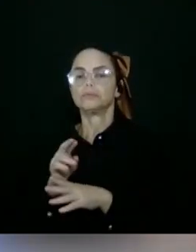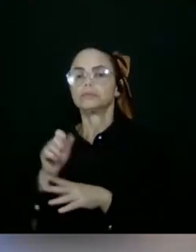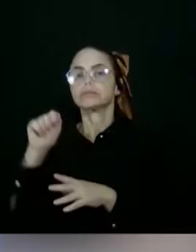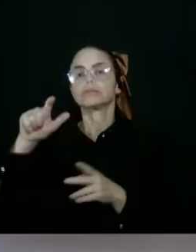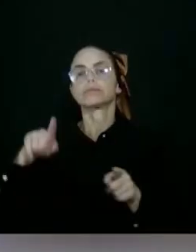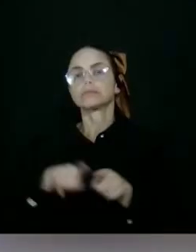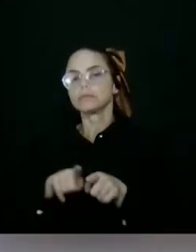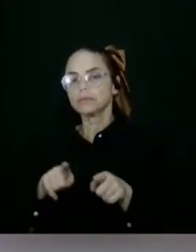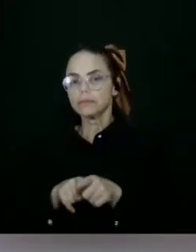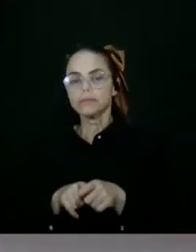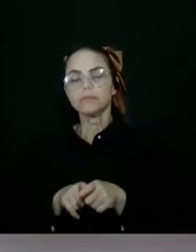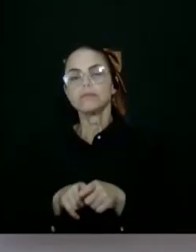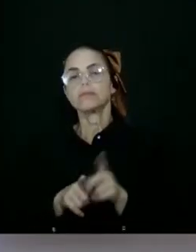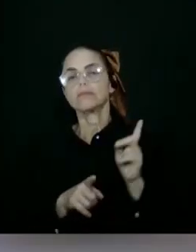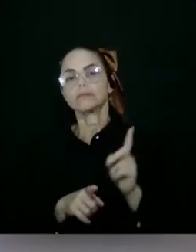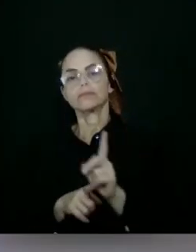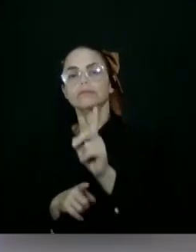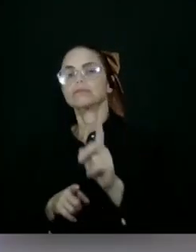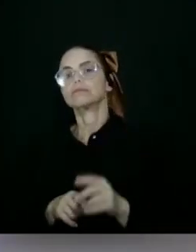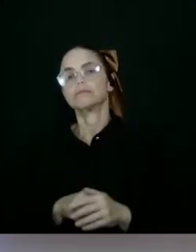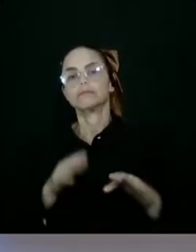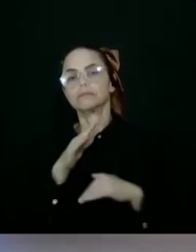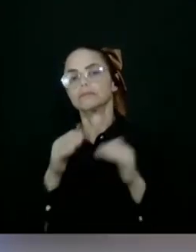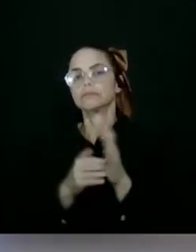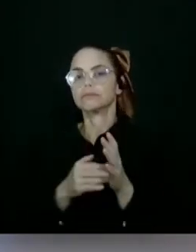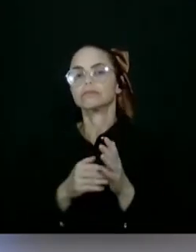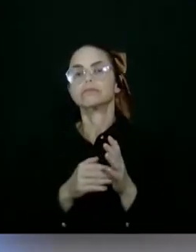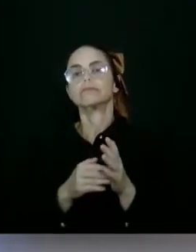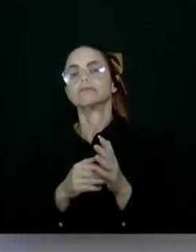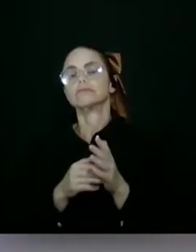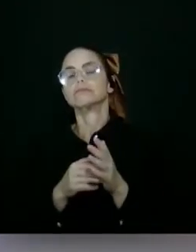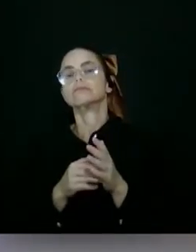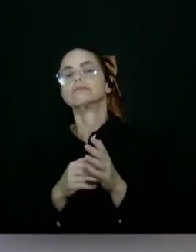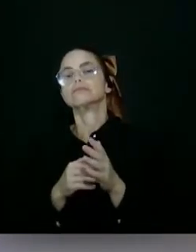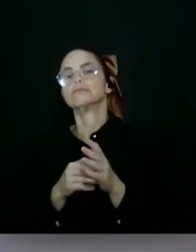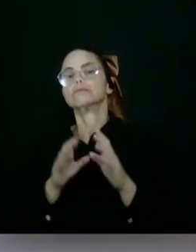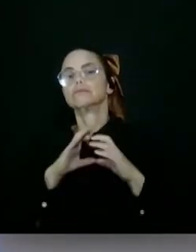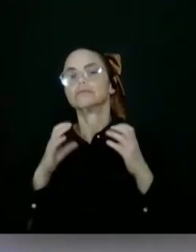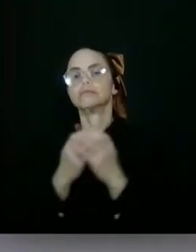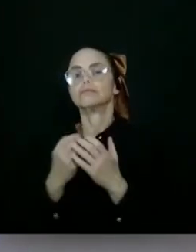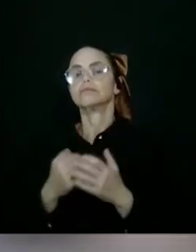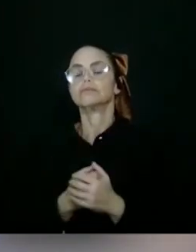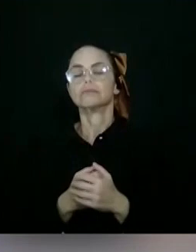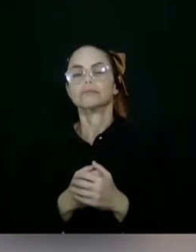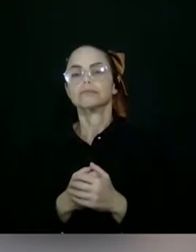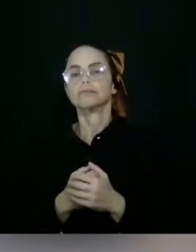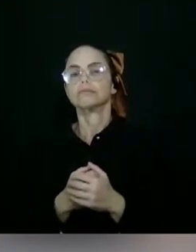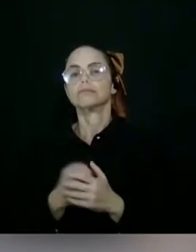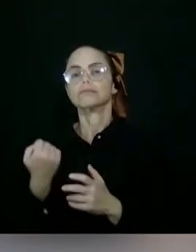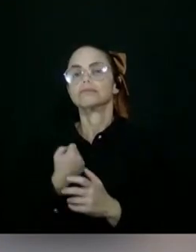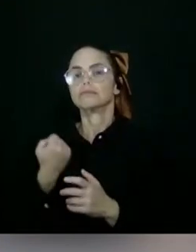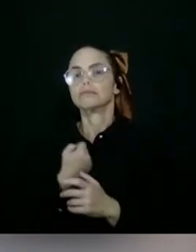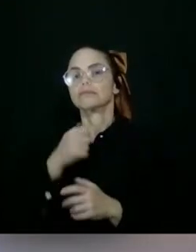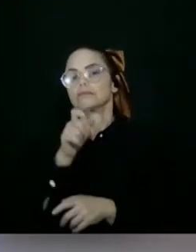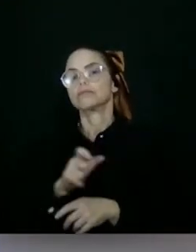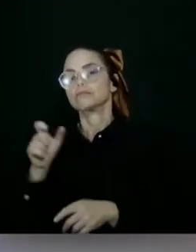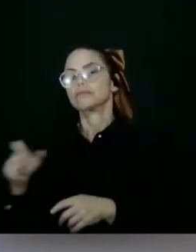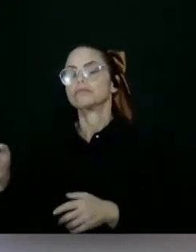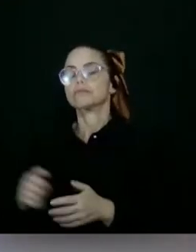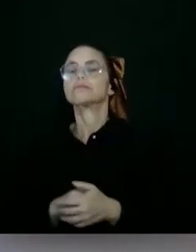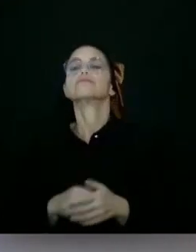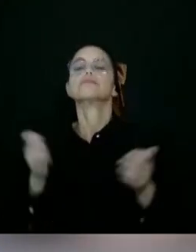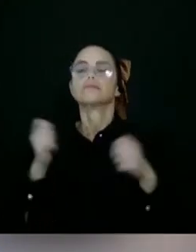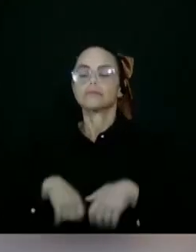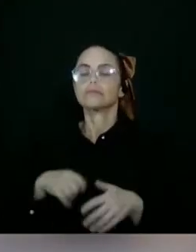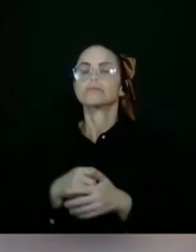está exposta a toda aquela comunidade, aquele número de pessoas que muitas vezes elas possam estar tendo